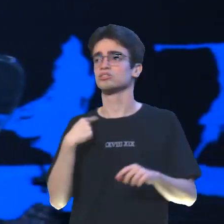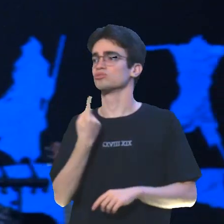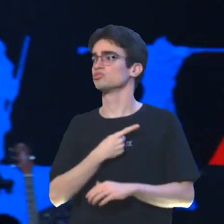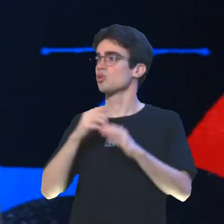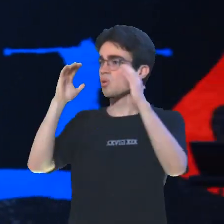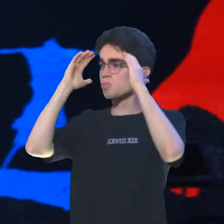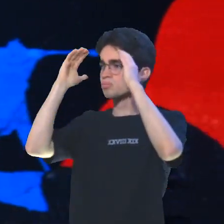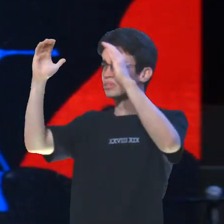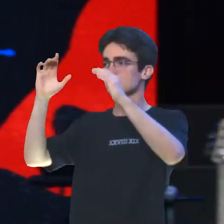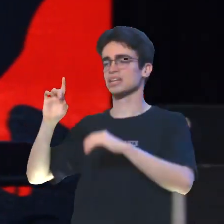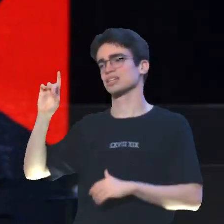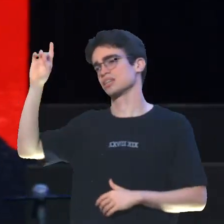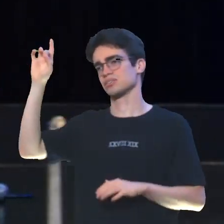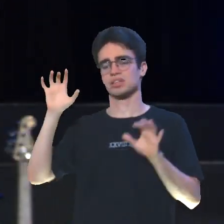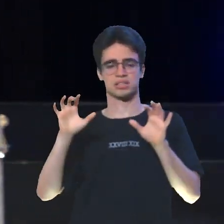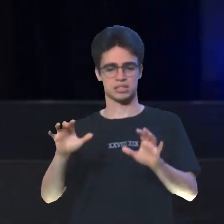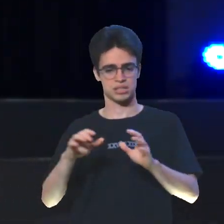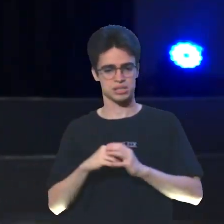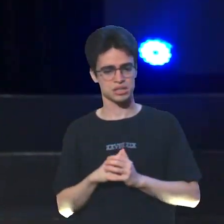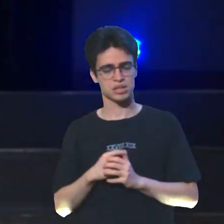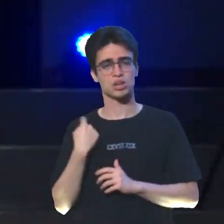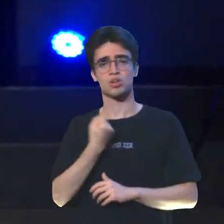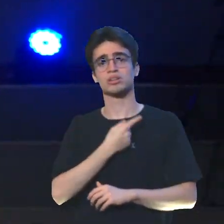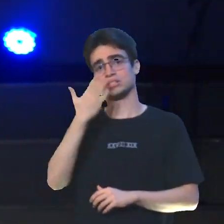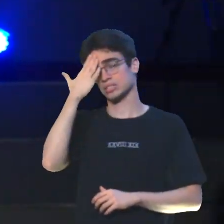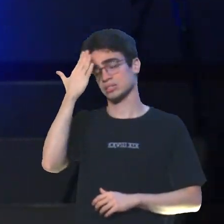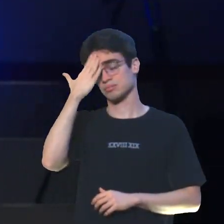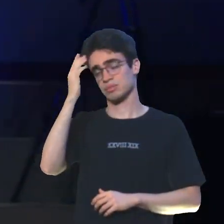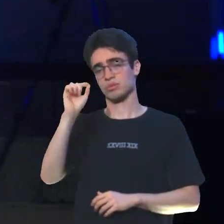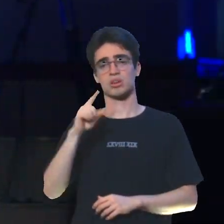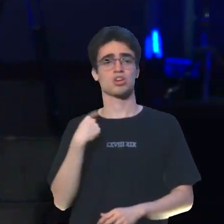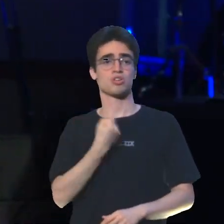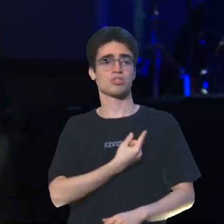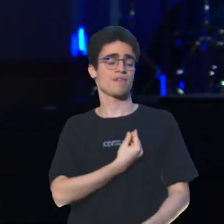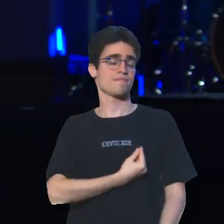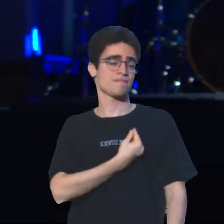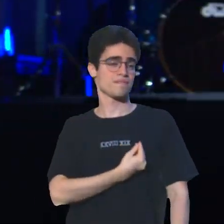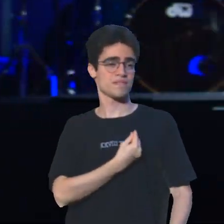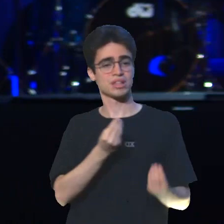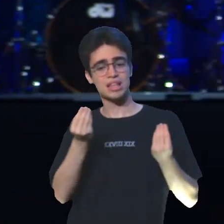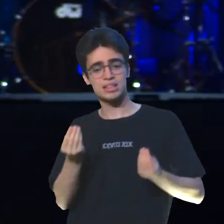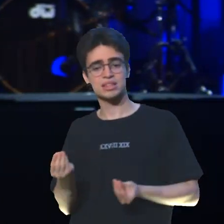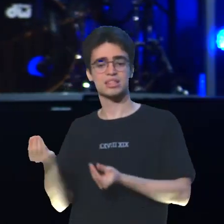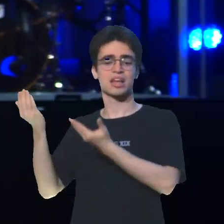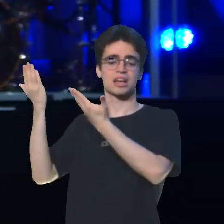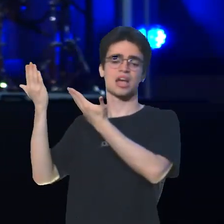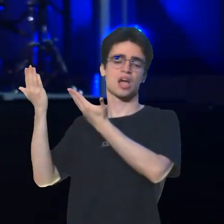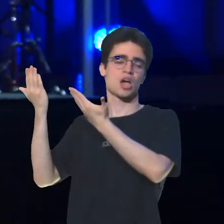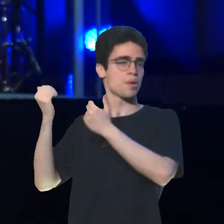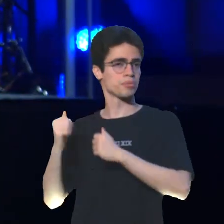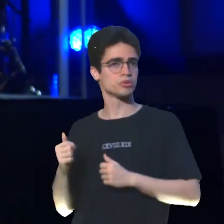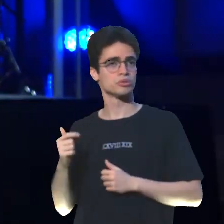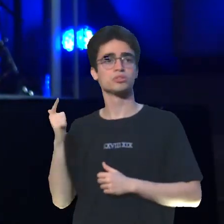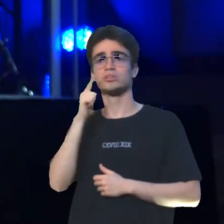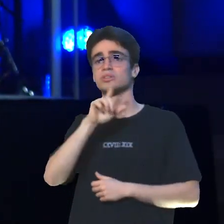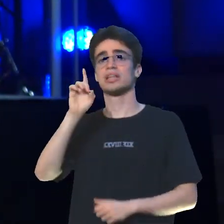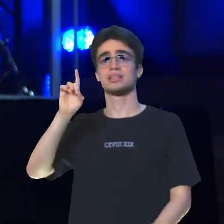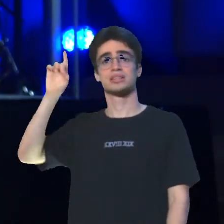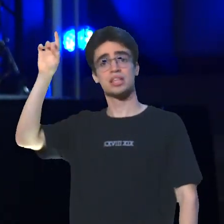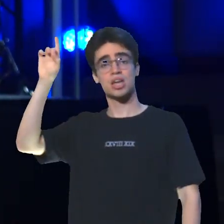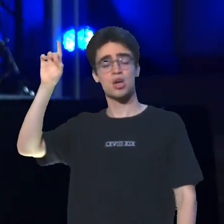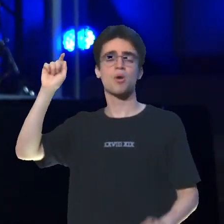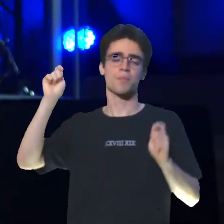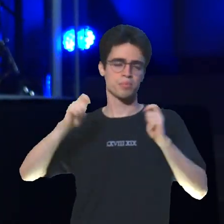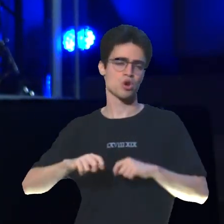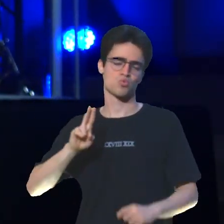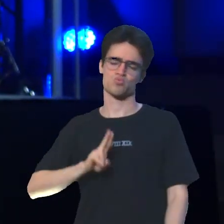vive. Sabendo que nós estamos entregando as nossas vidas para que o Senhor